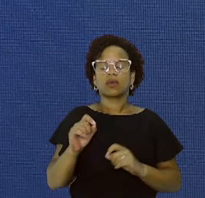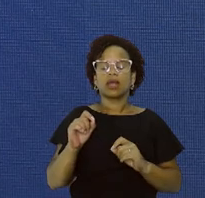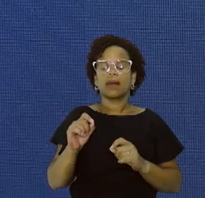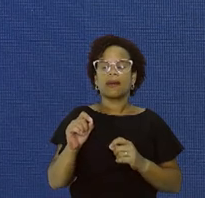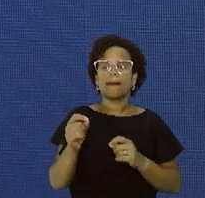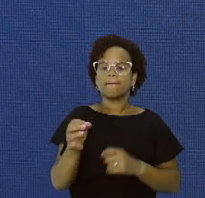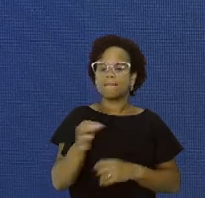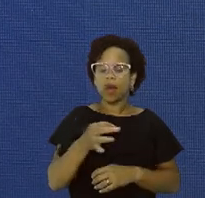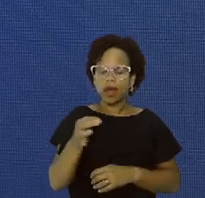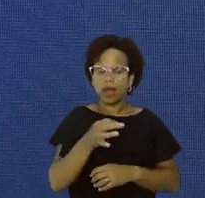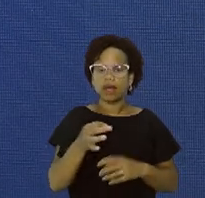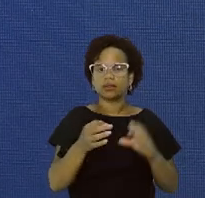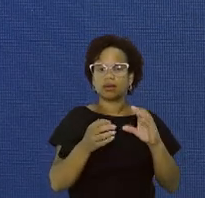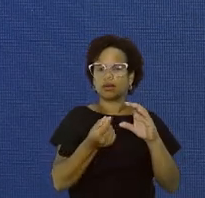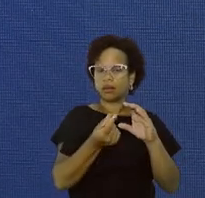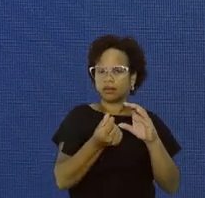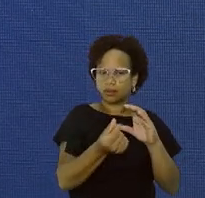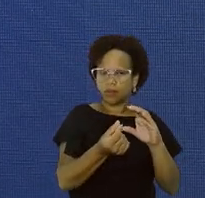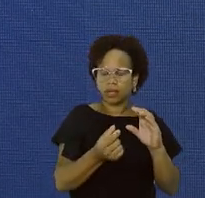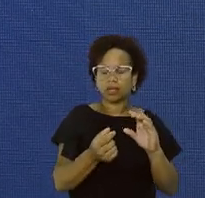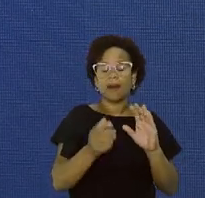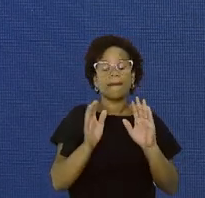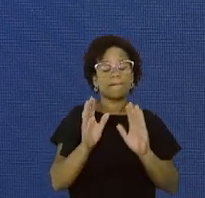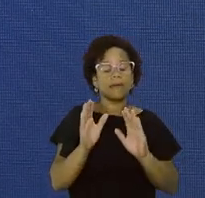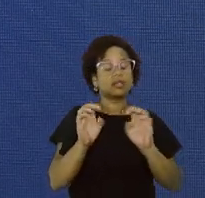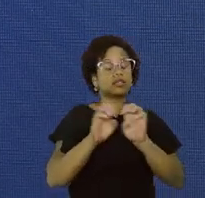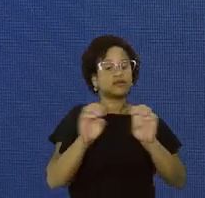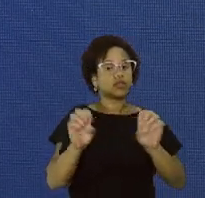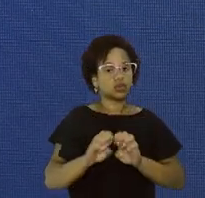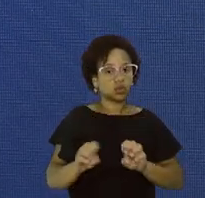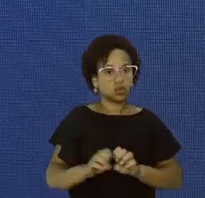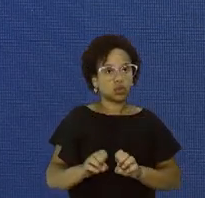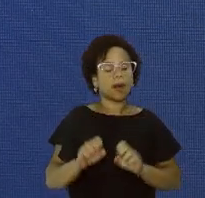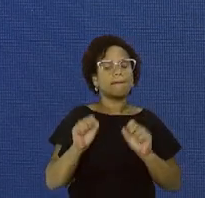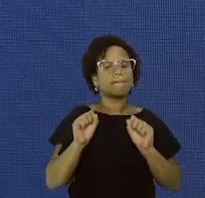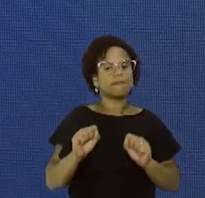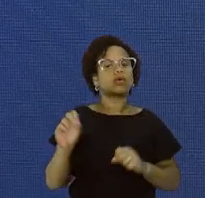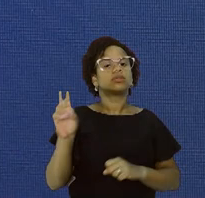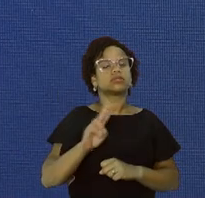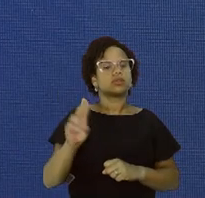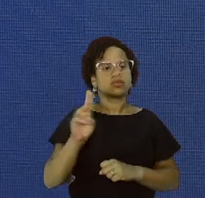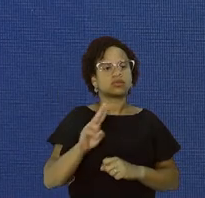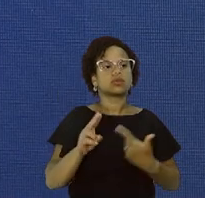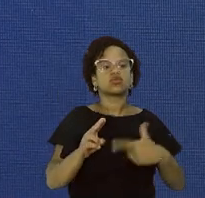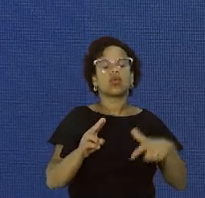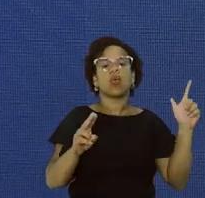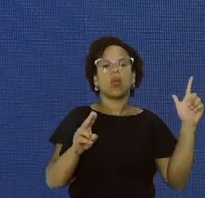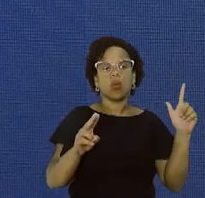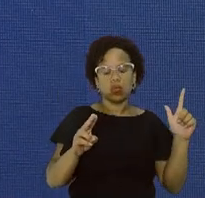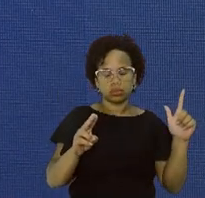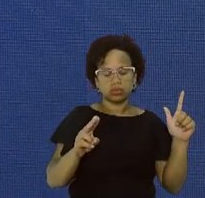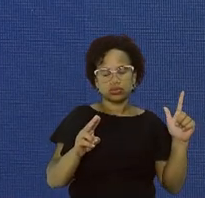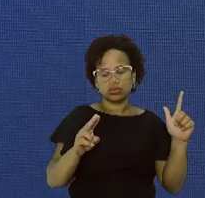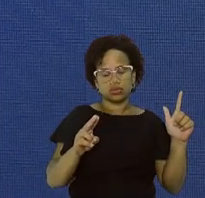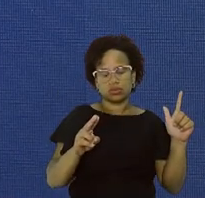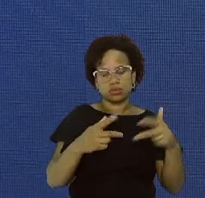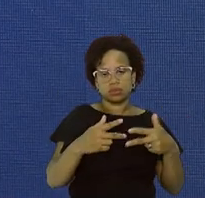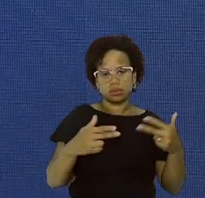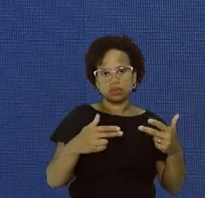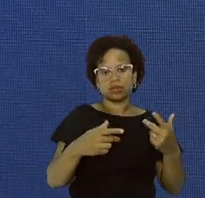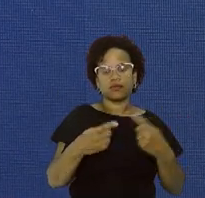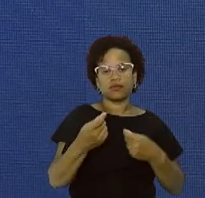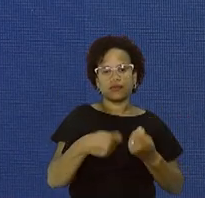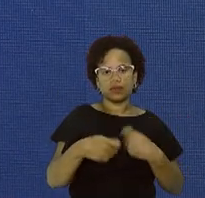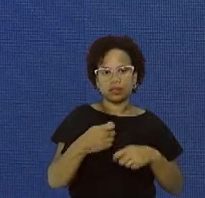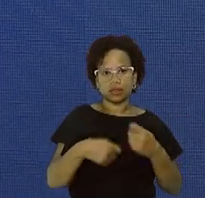cripto mas a infraestrutura de cripto ela pode ser utilizada para outras outras outros serviços financeiros a gente ficar nisso a gente tem tem monitorado bastante